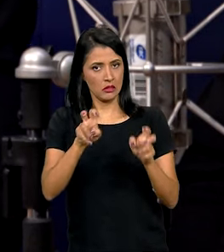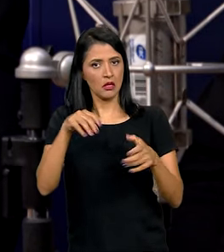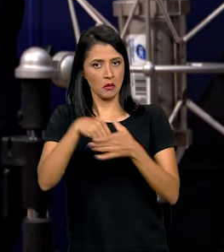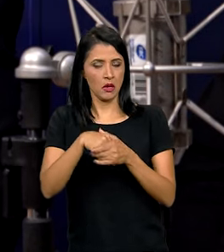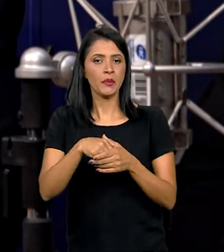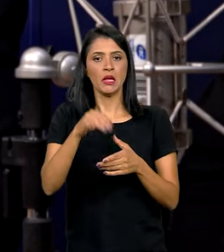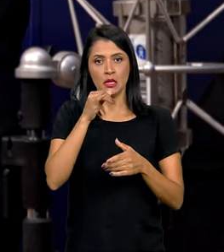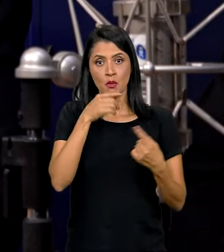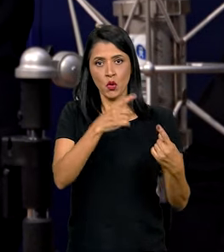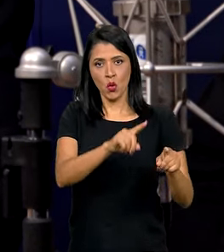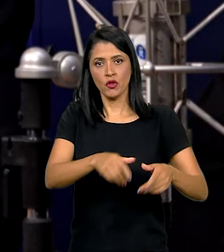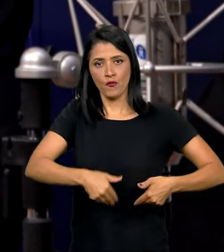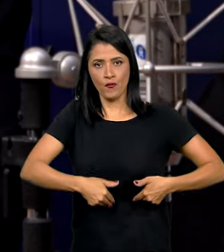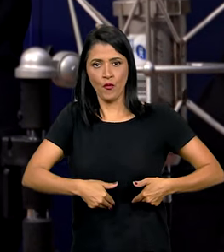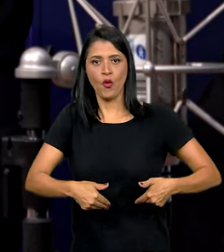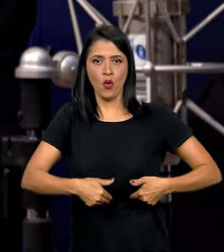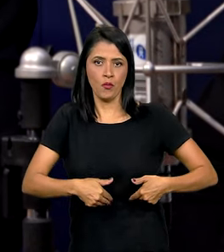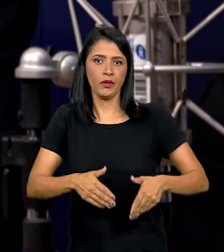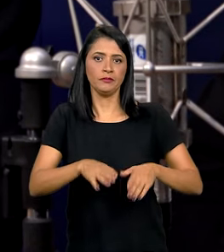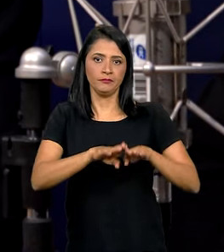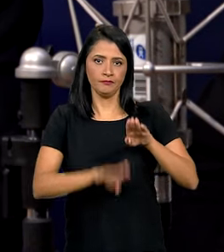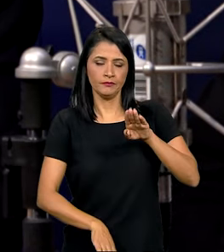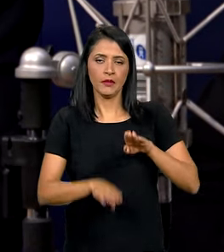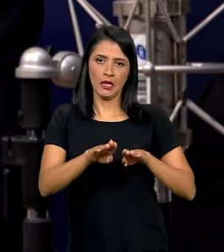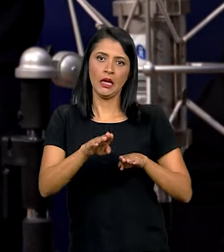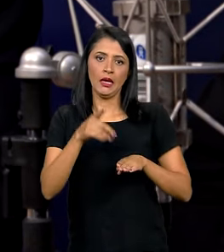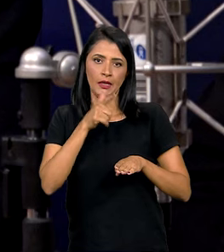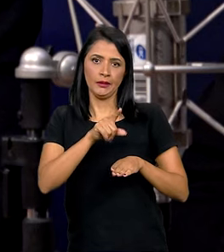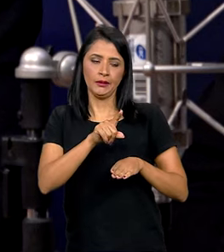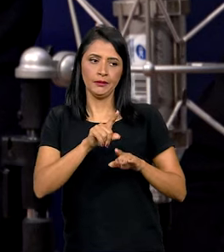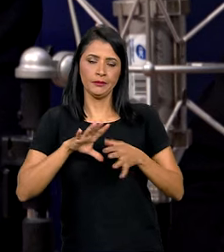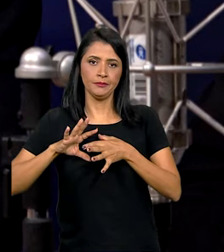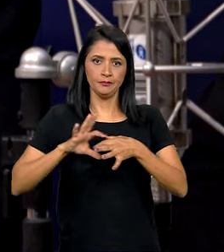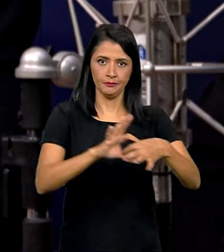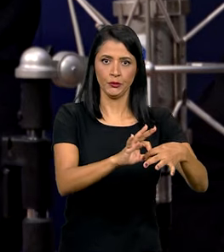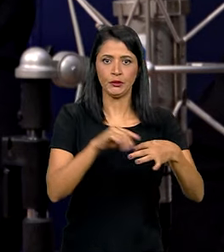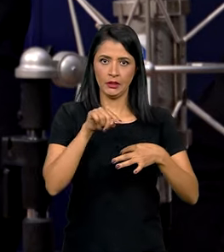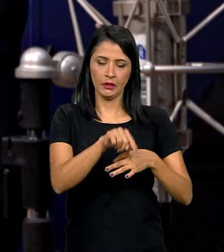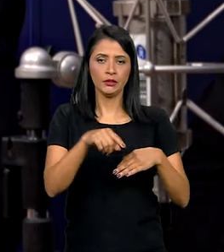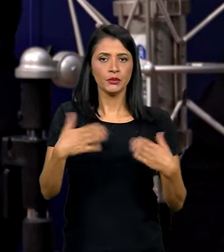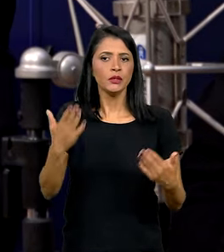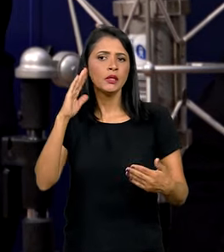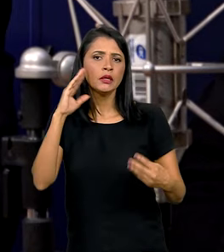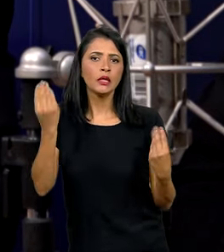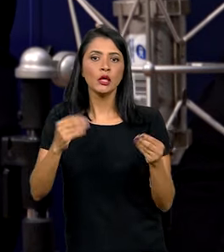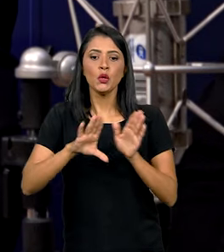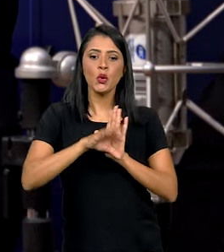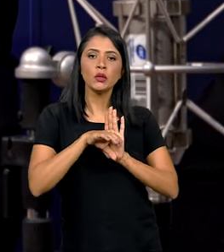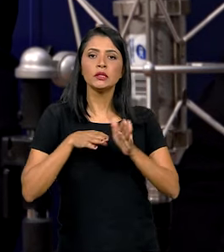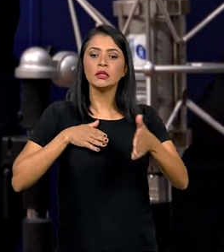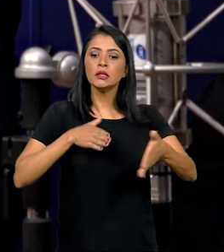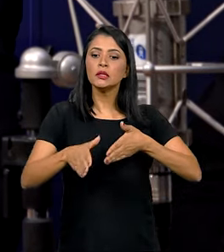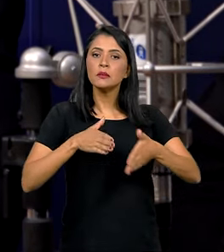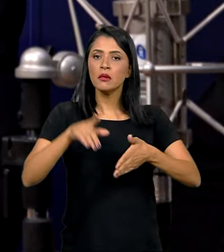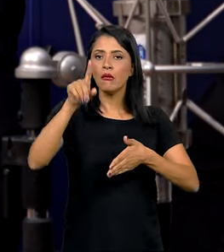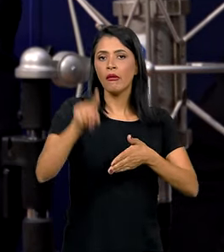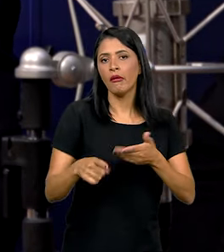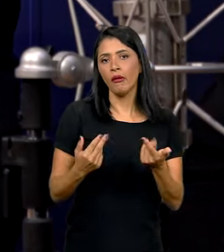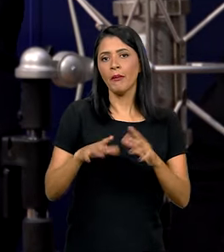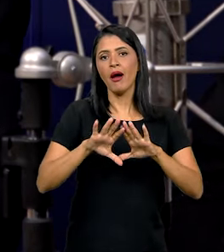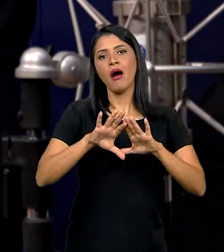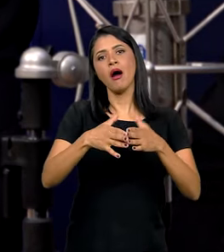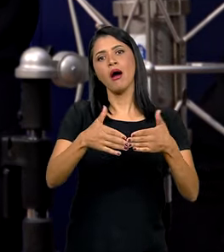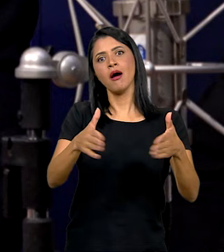do combate à fome a desigualdade social principalmente no aspecto de desigualdade e entendendo o conceito de acessibilidade como um